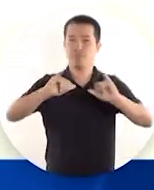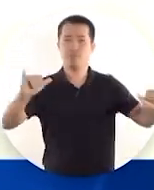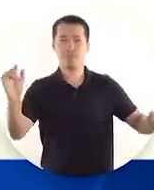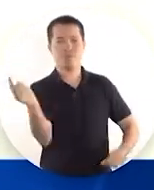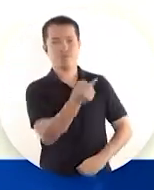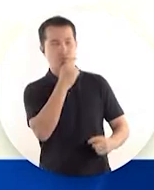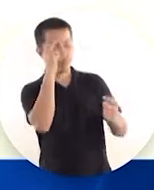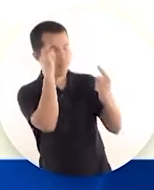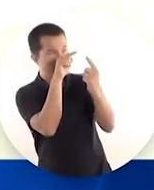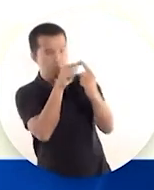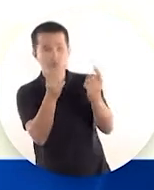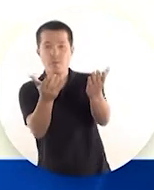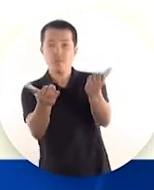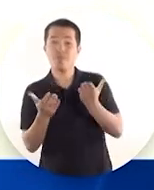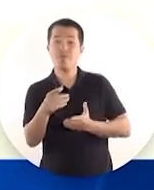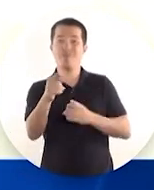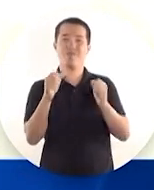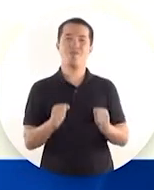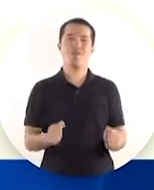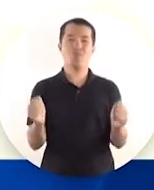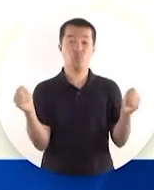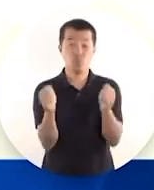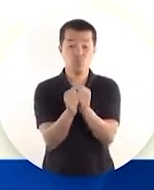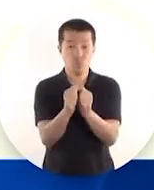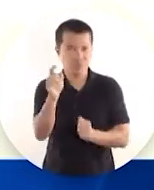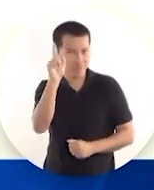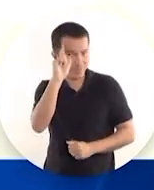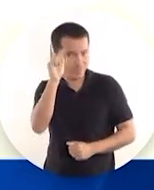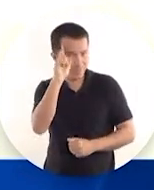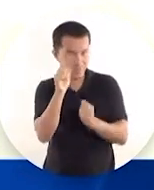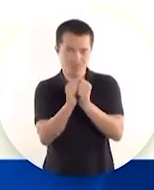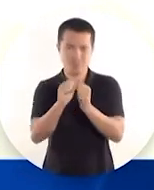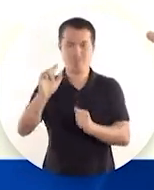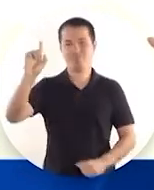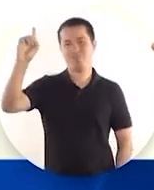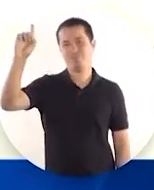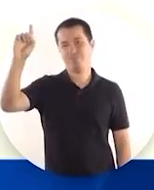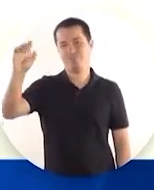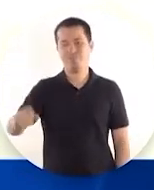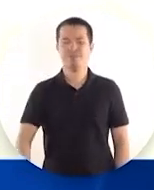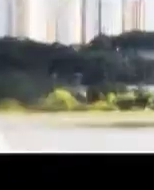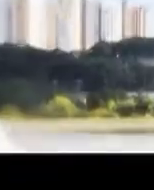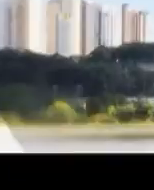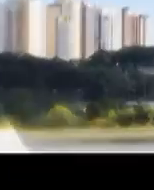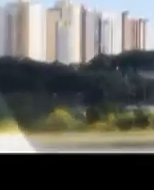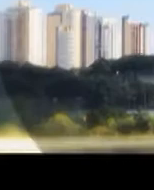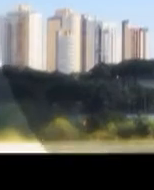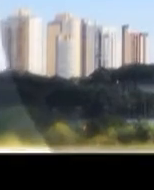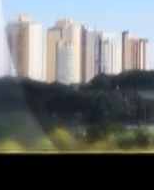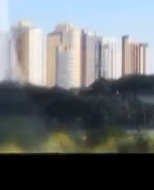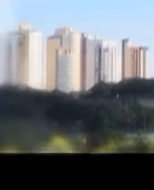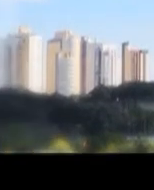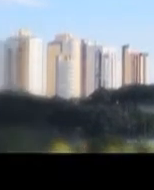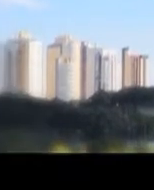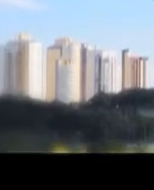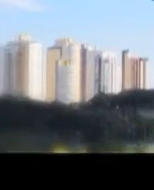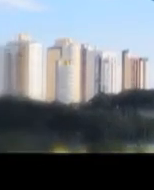Esse é o propósito, é isso que nós convidamos você agora para participar de mais um Dia a Dia com Deus.